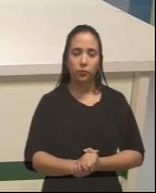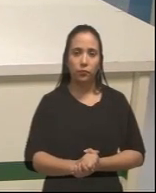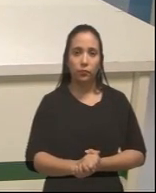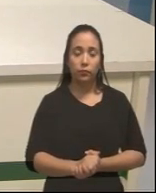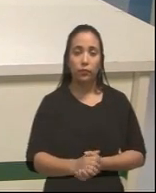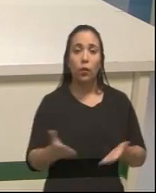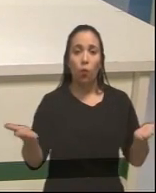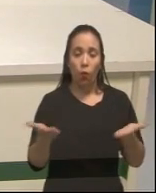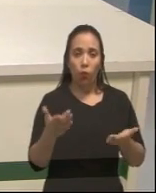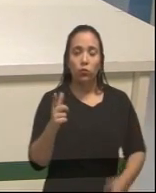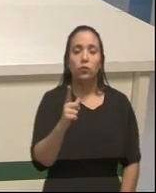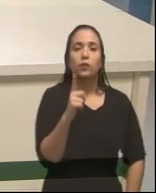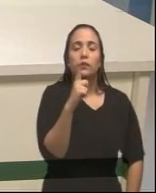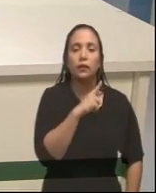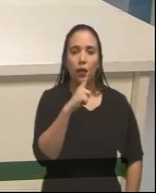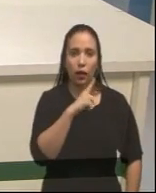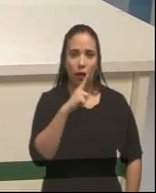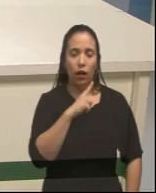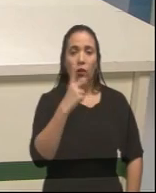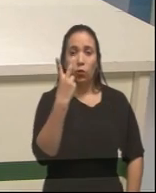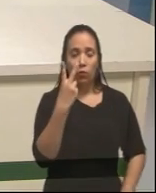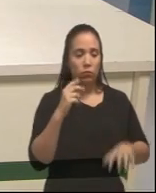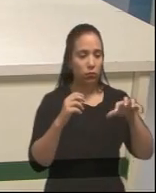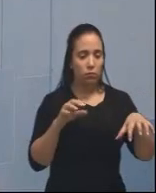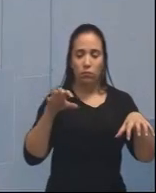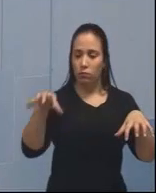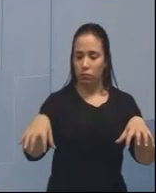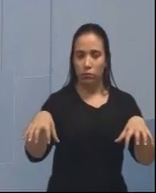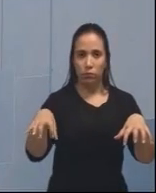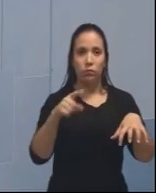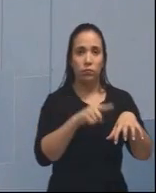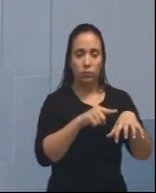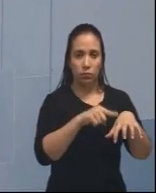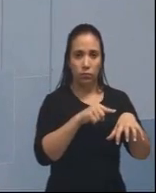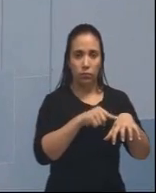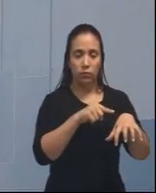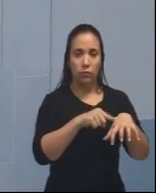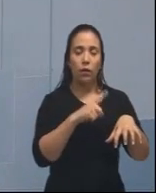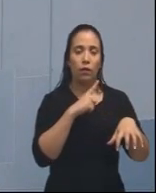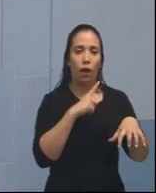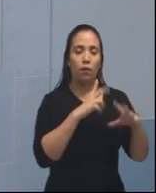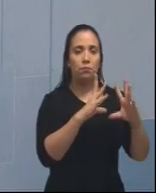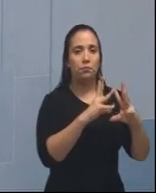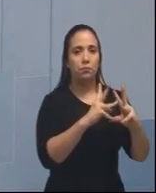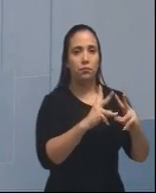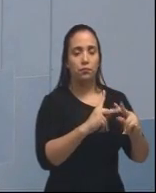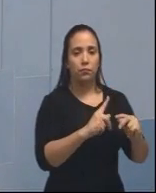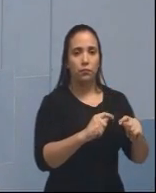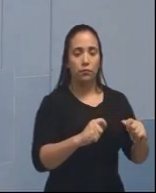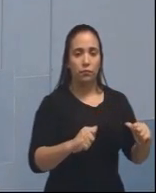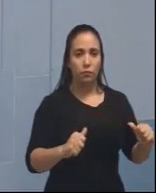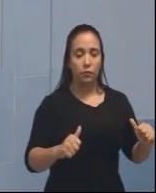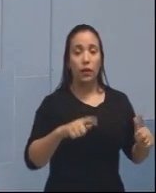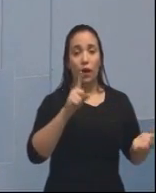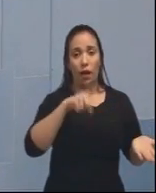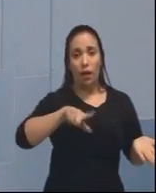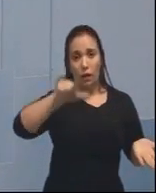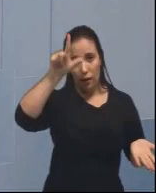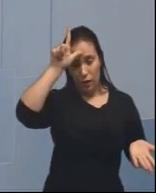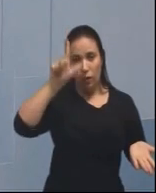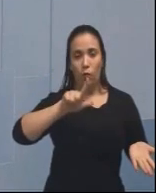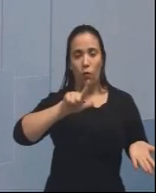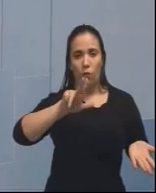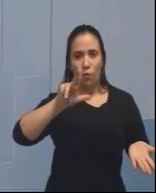Existe hoje dois polos bem definidos. Um que está se desintegrando, que tinha como líder máximo